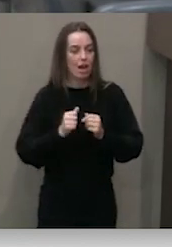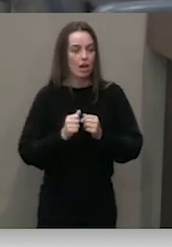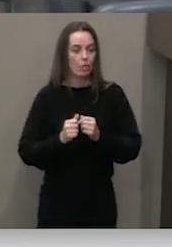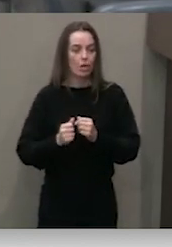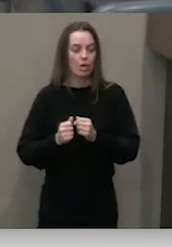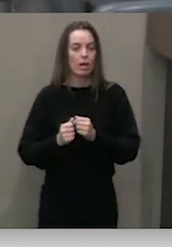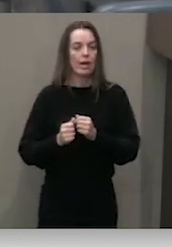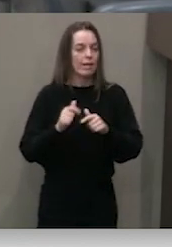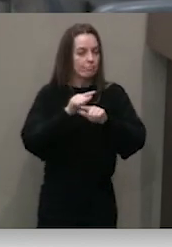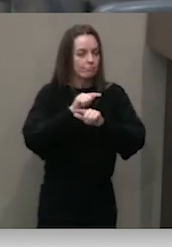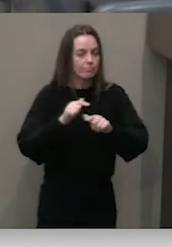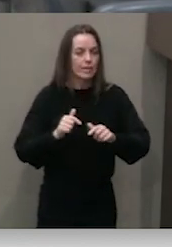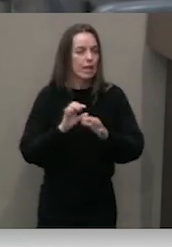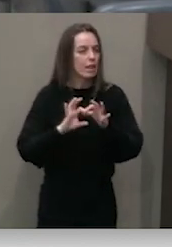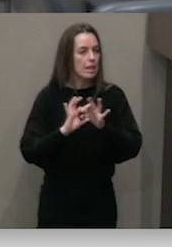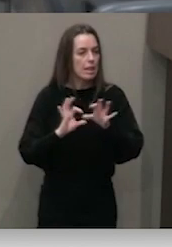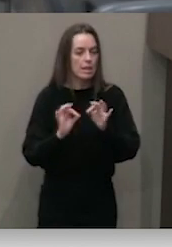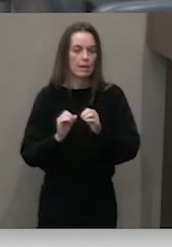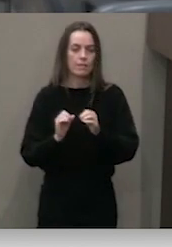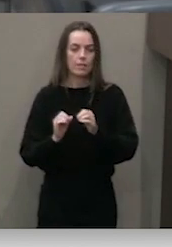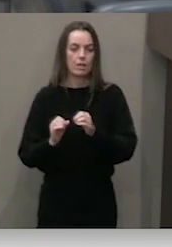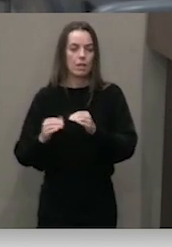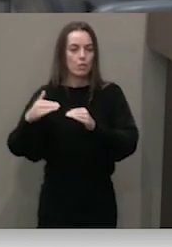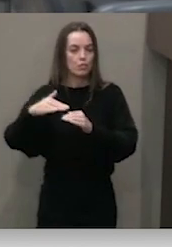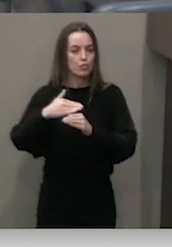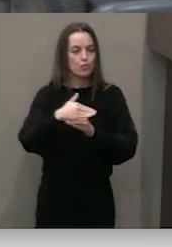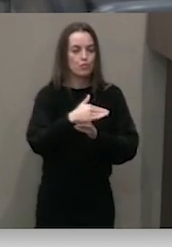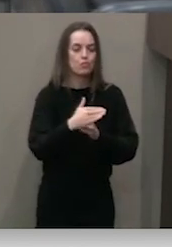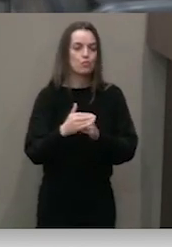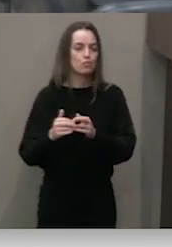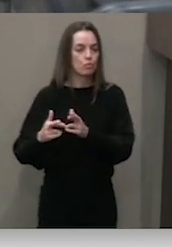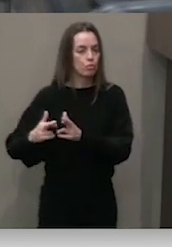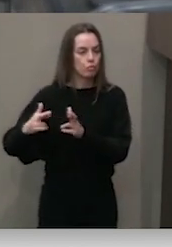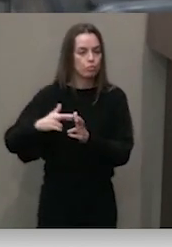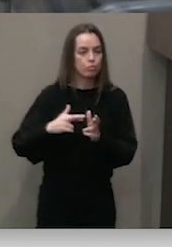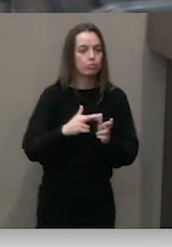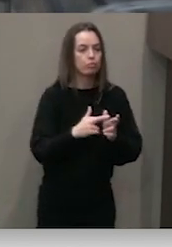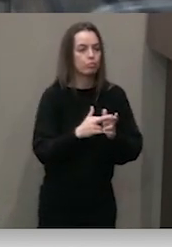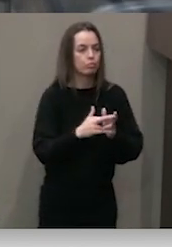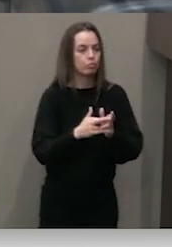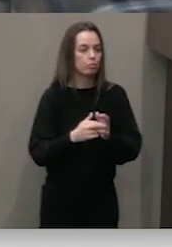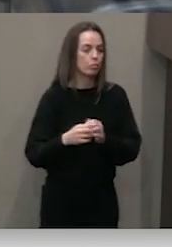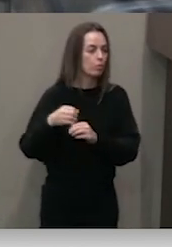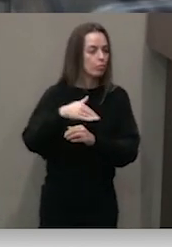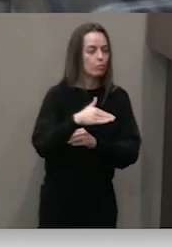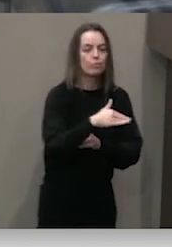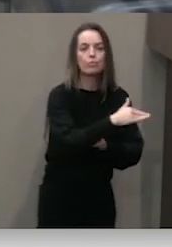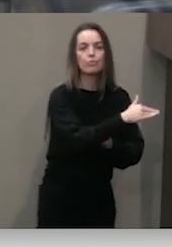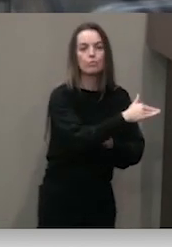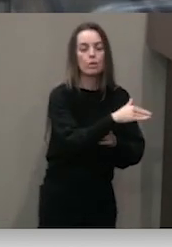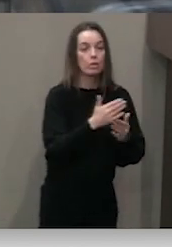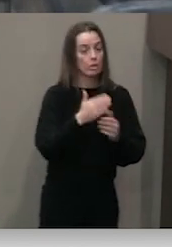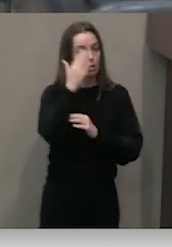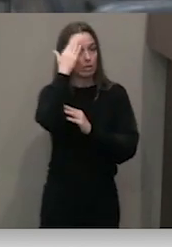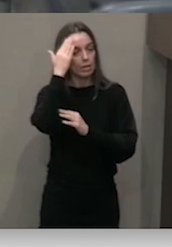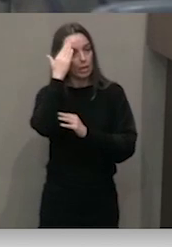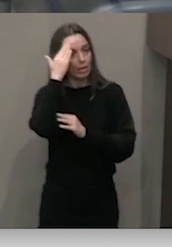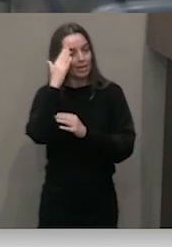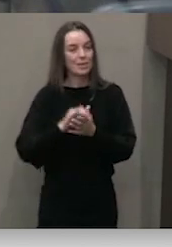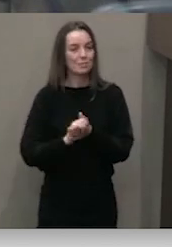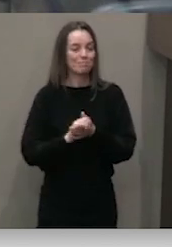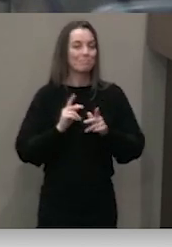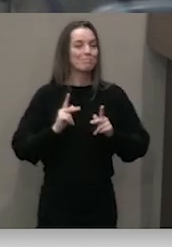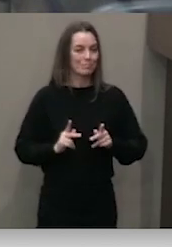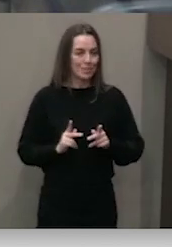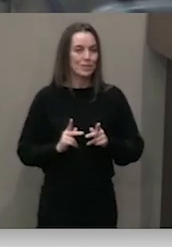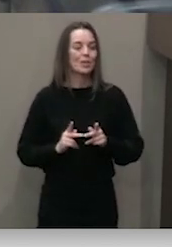no nosso Rio Grande do Sul, as pessoas vão vir para cá, né? Sabemos que vão buscar empresa, moradia. Então, acho que isso é importante nós já ir discutindo